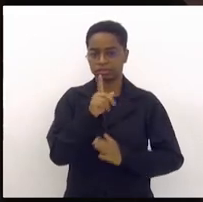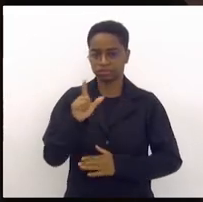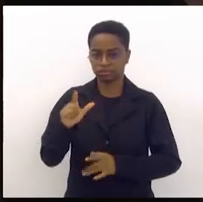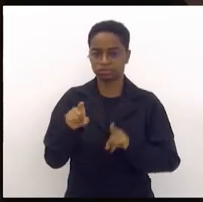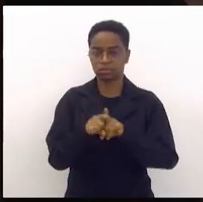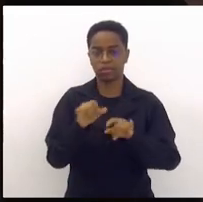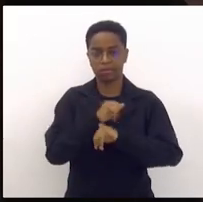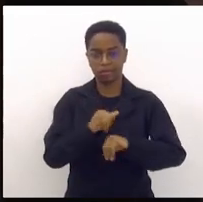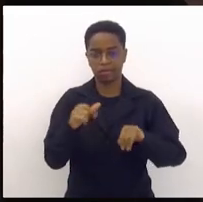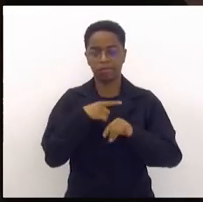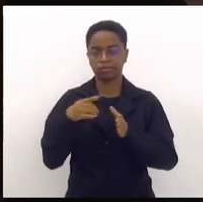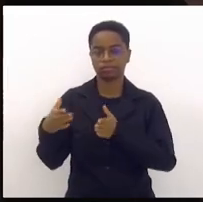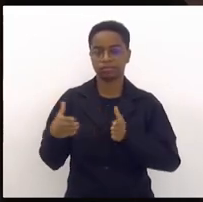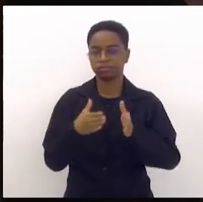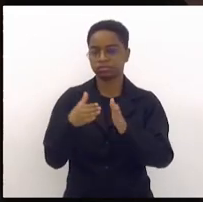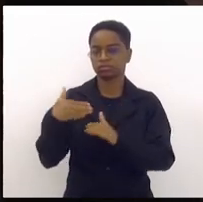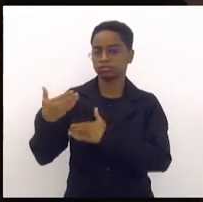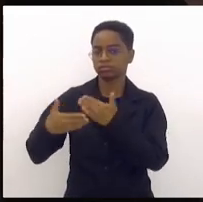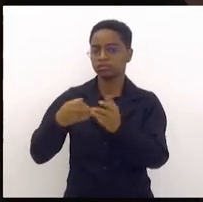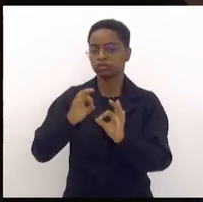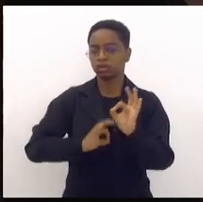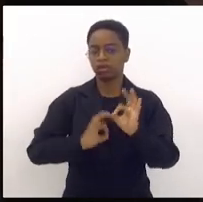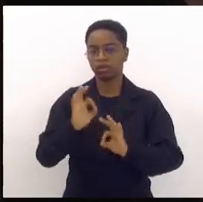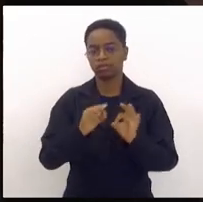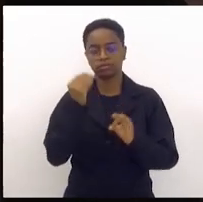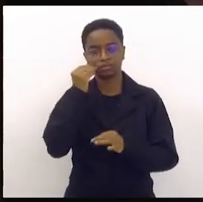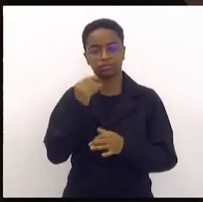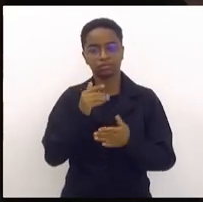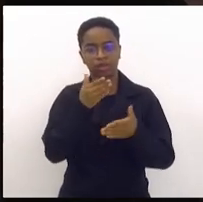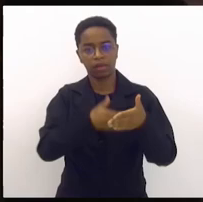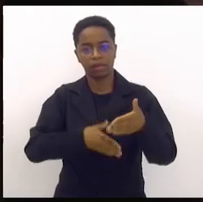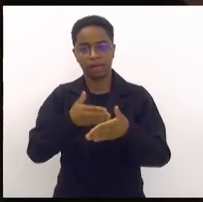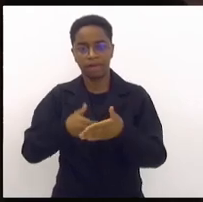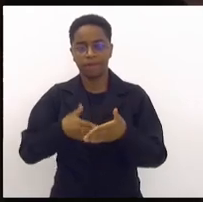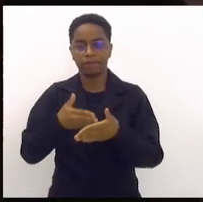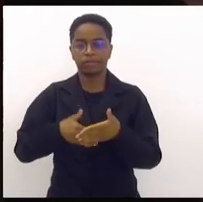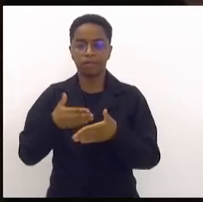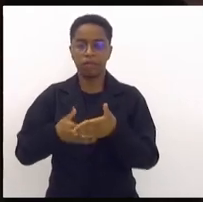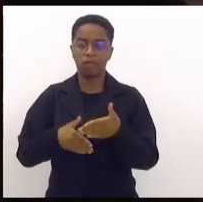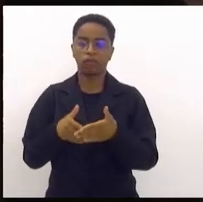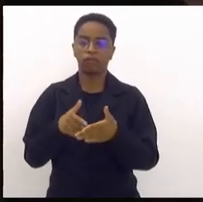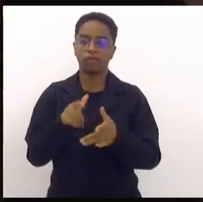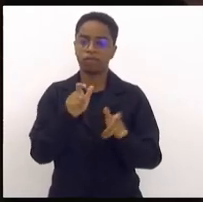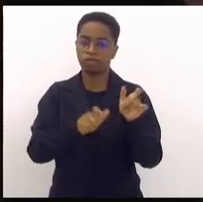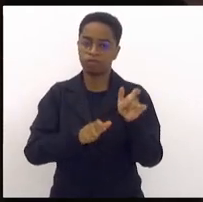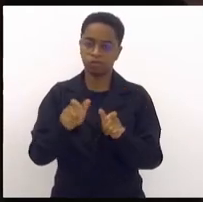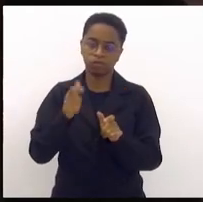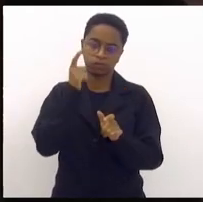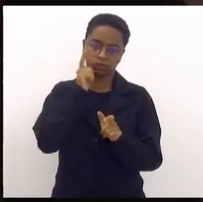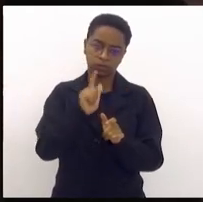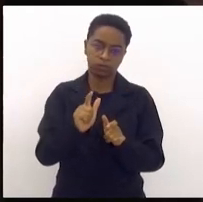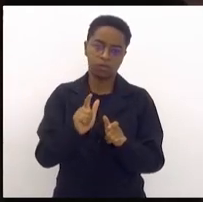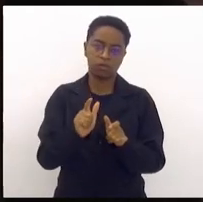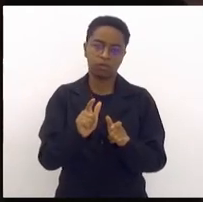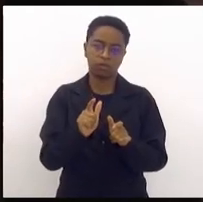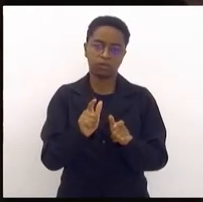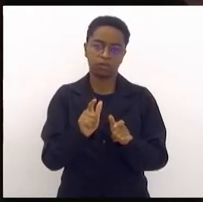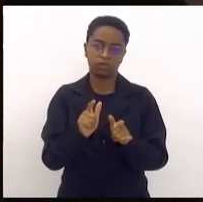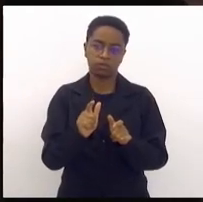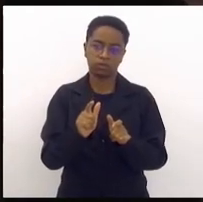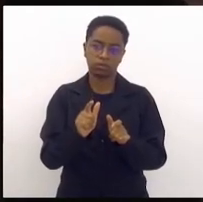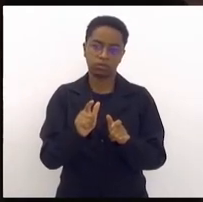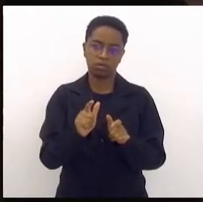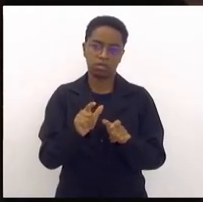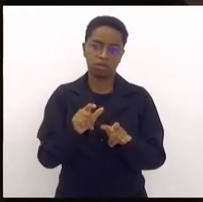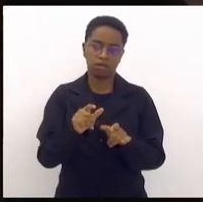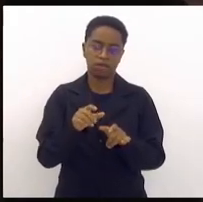caminho de construção para impedir que esse indivíduo possa se apropriar ainda mais do que já